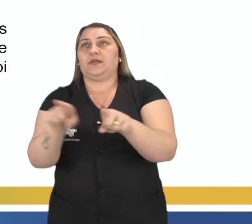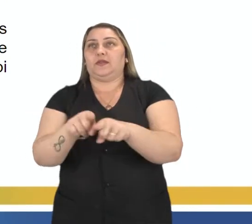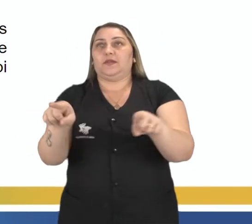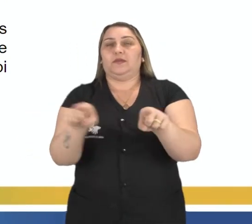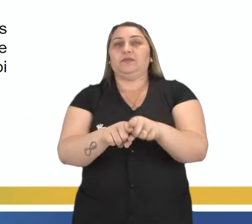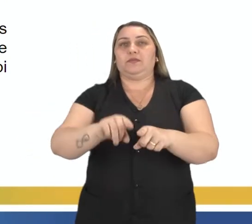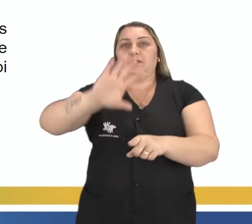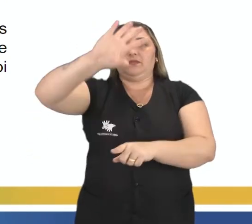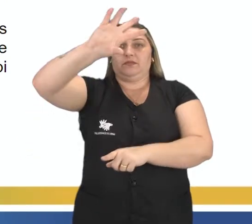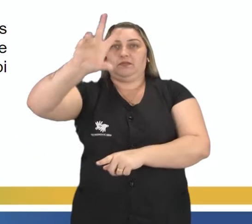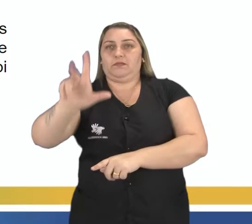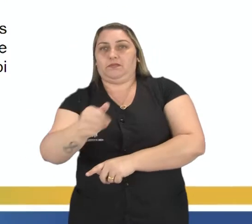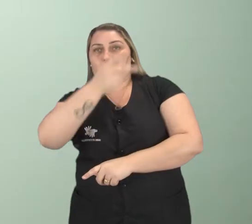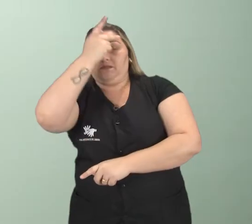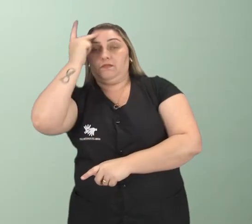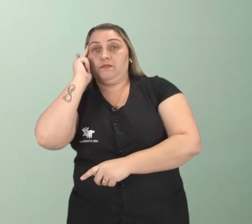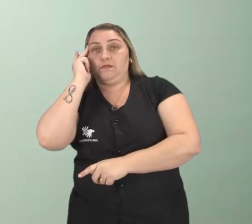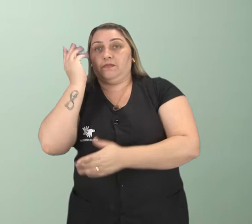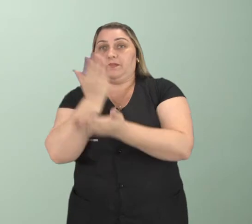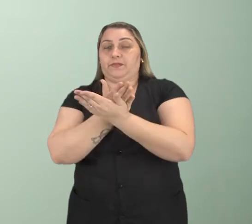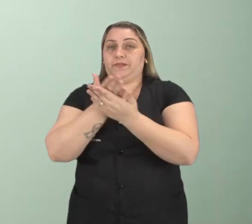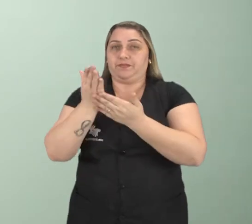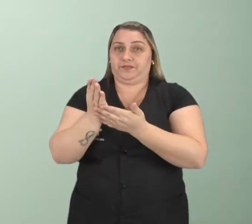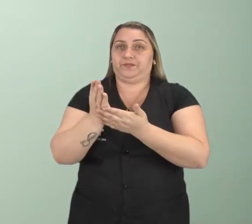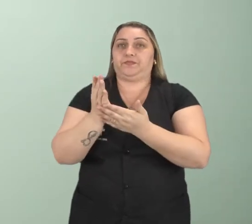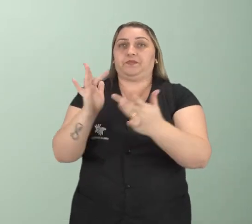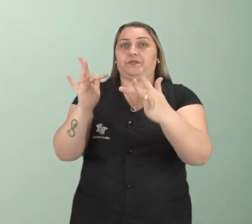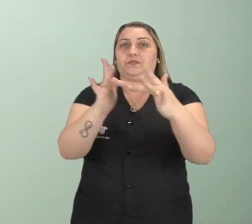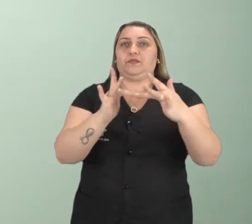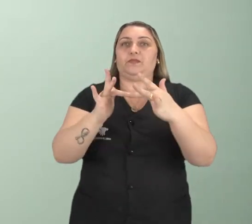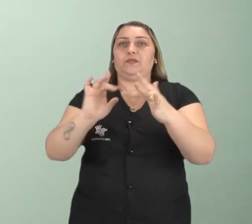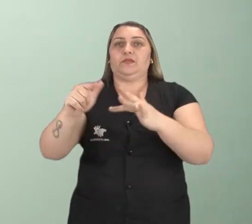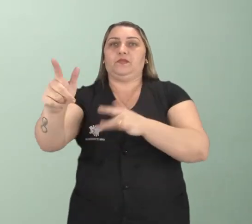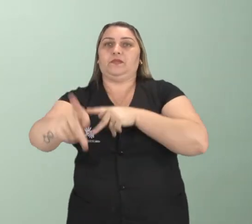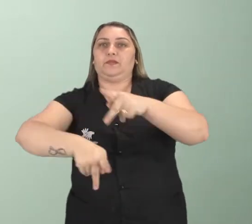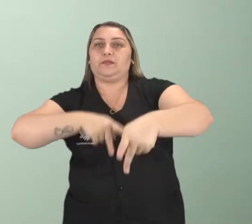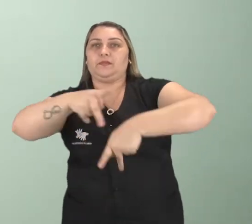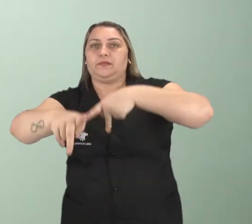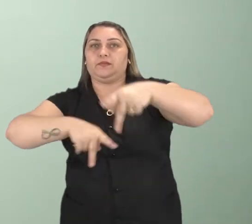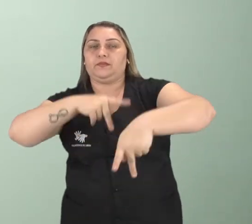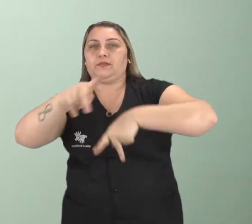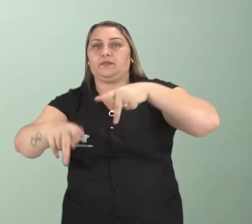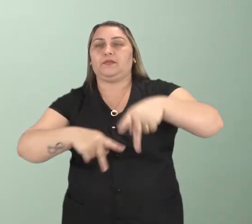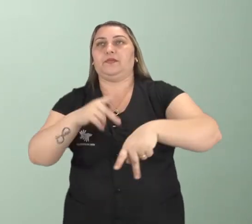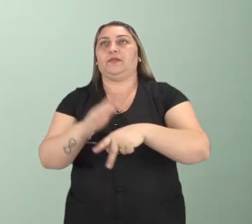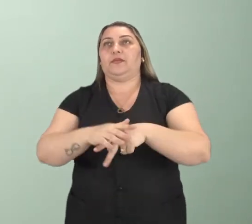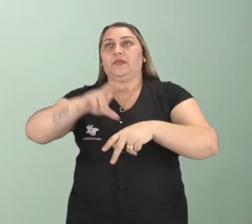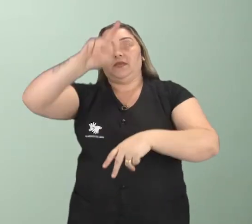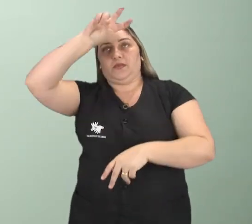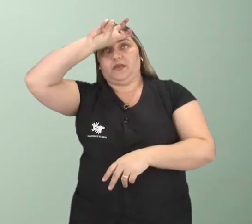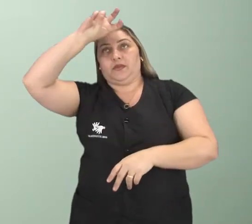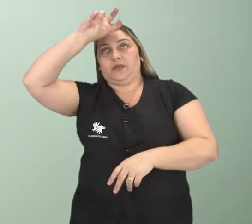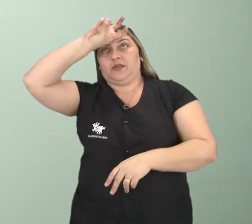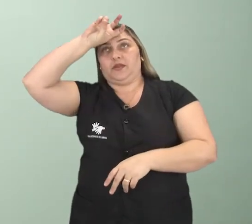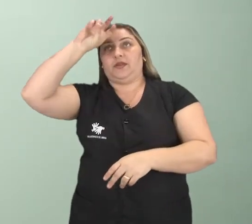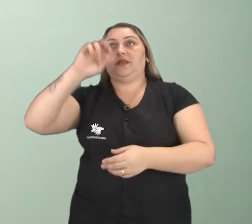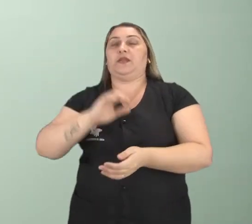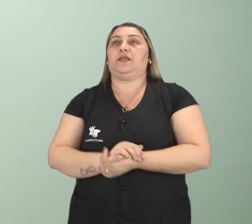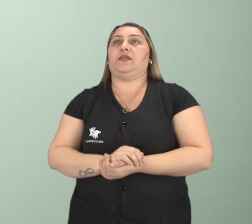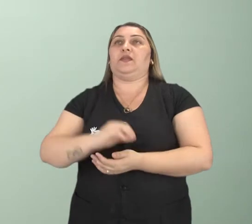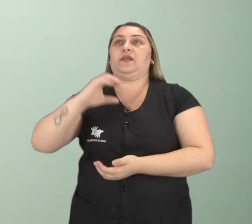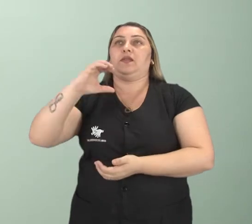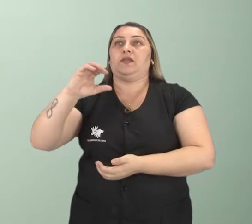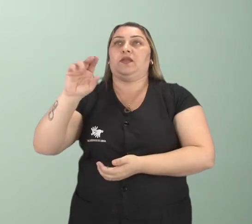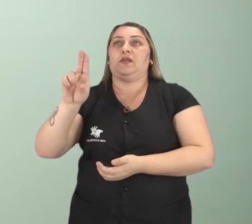esses africanos, eles começaram a estabelecer contatos com outros povos, né? Do Egito, os cuxitas